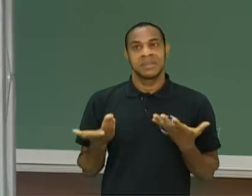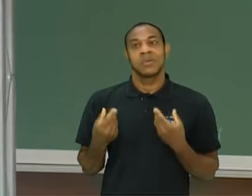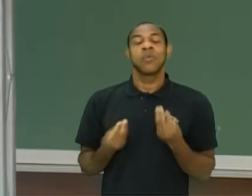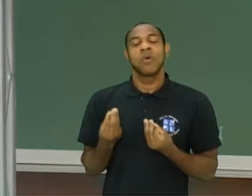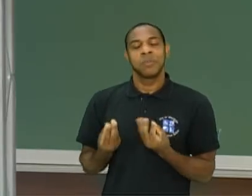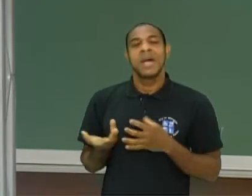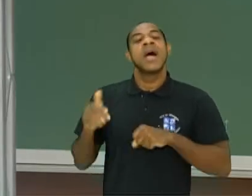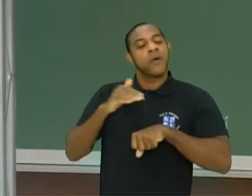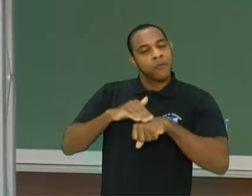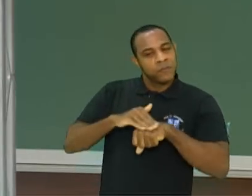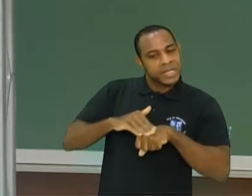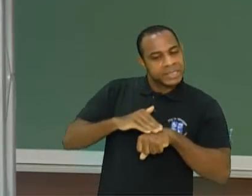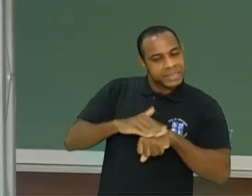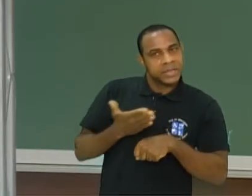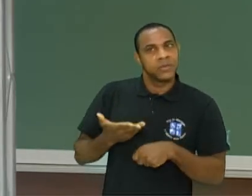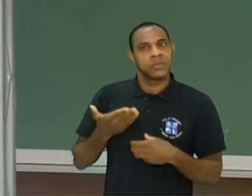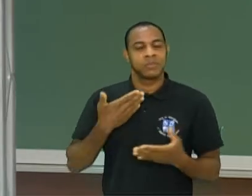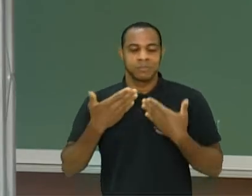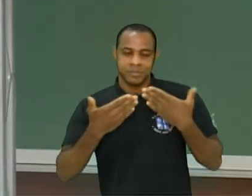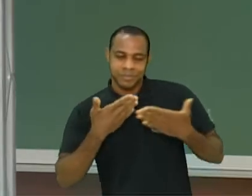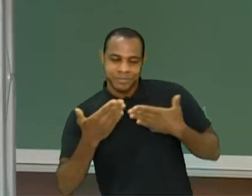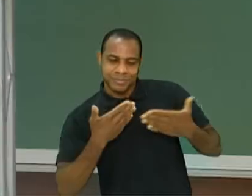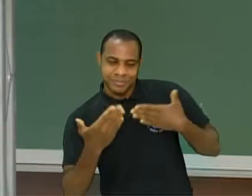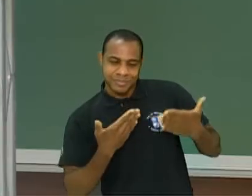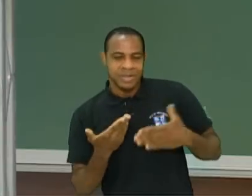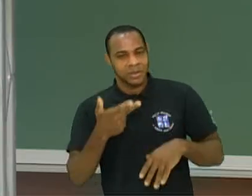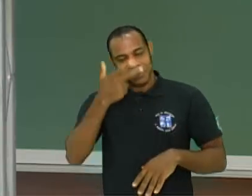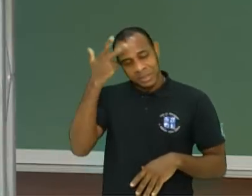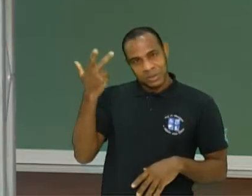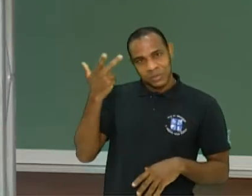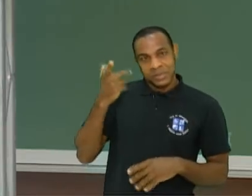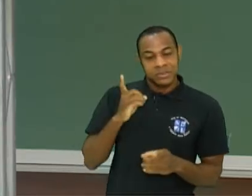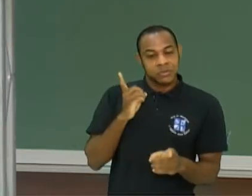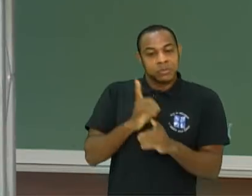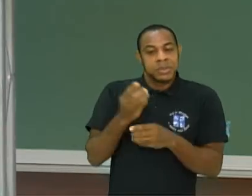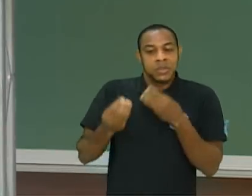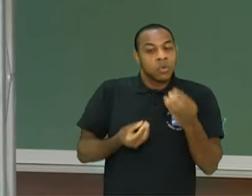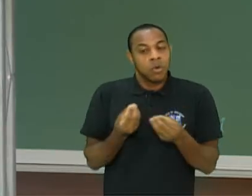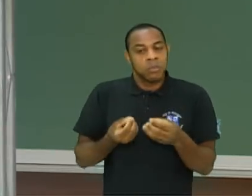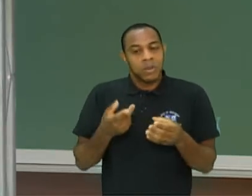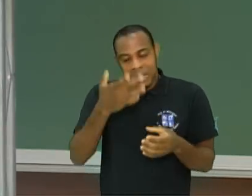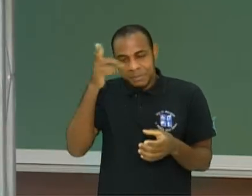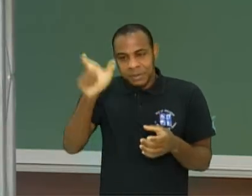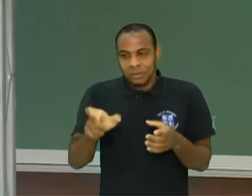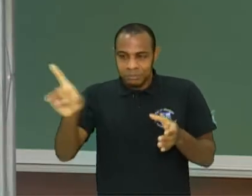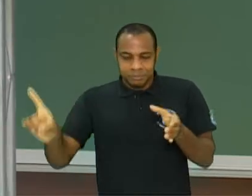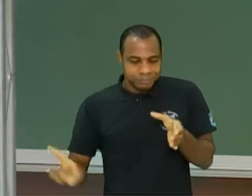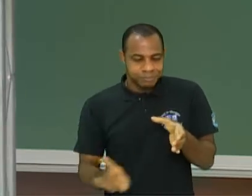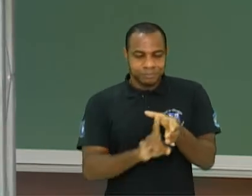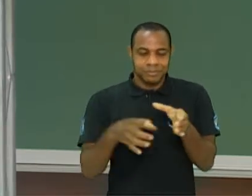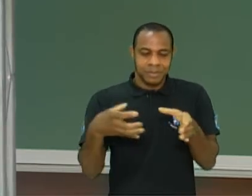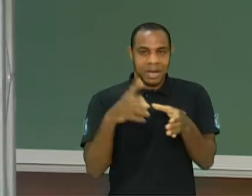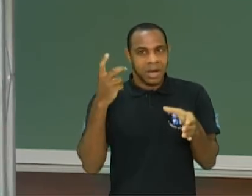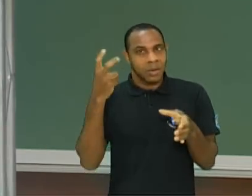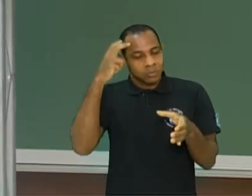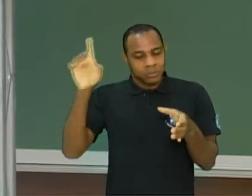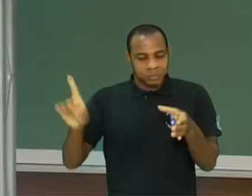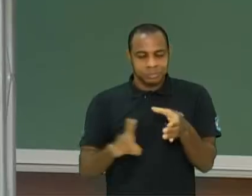as pessoas para descobrir a melhor forma de incluí-las, de incluir essa cultura da pessoa e